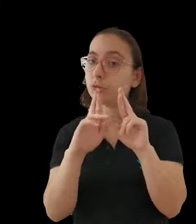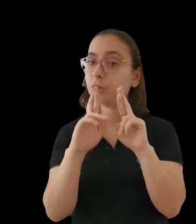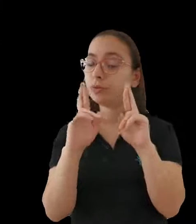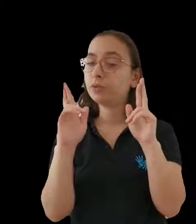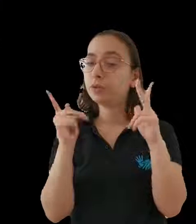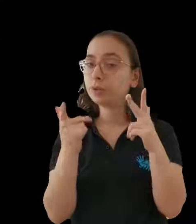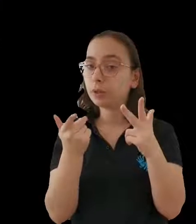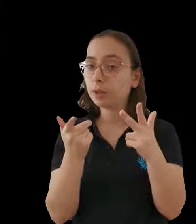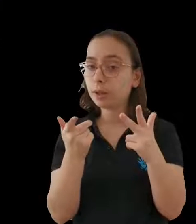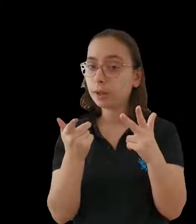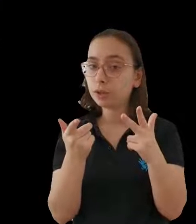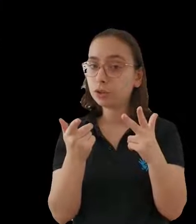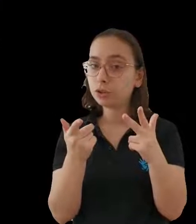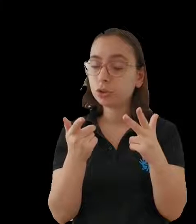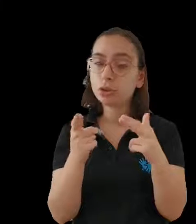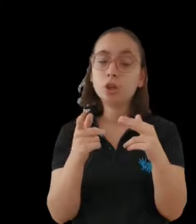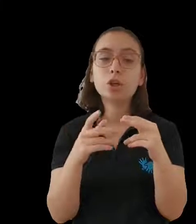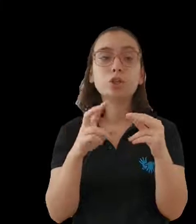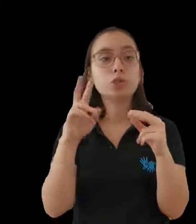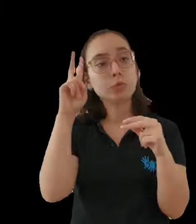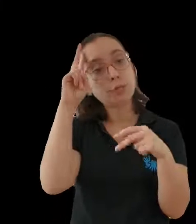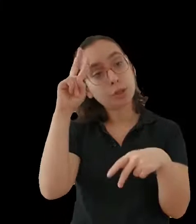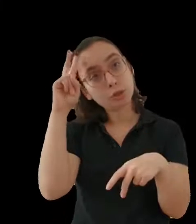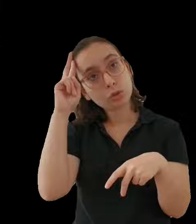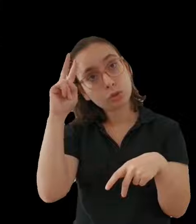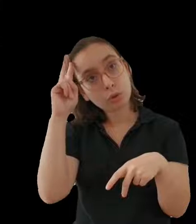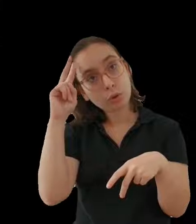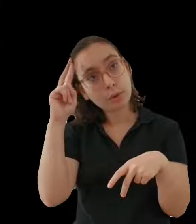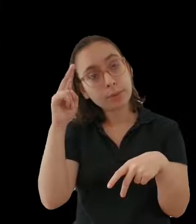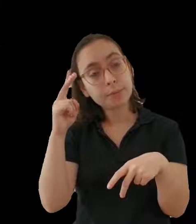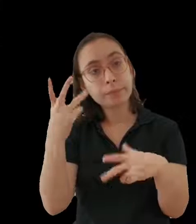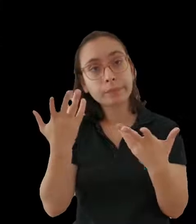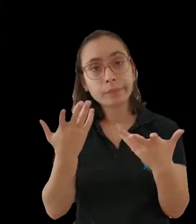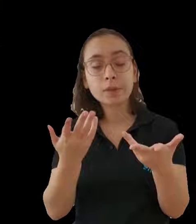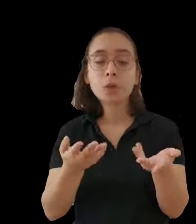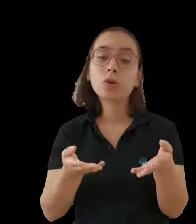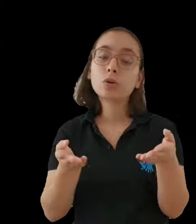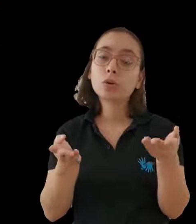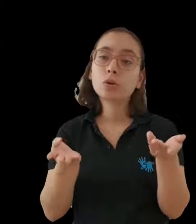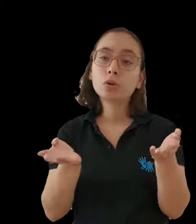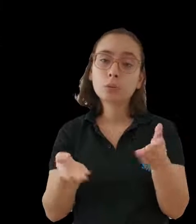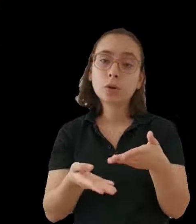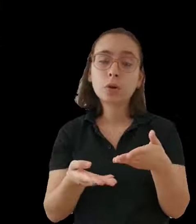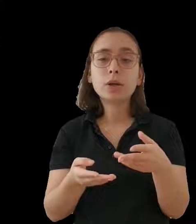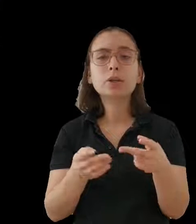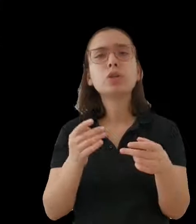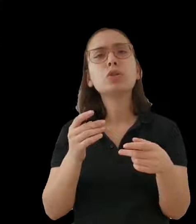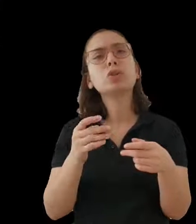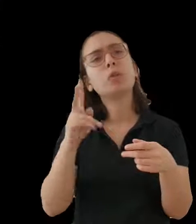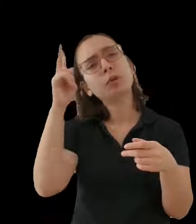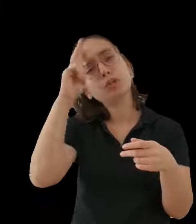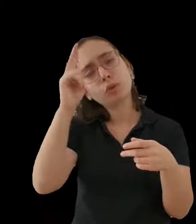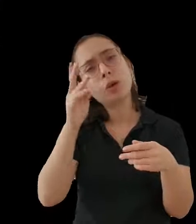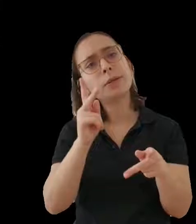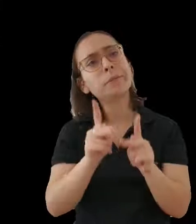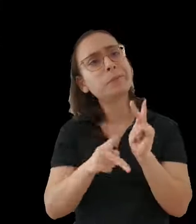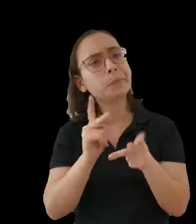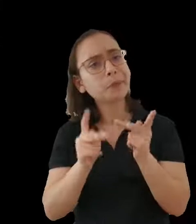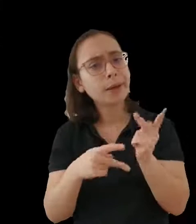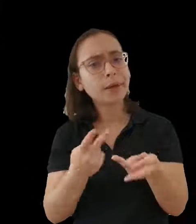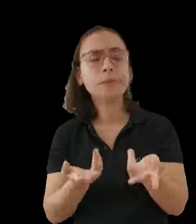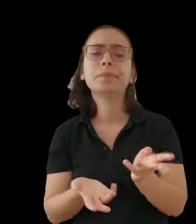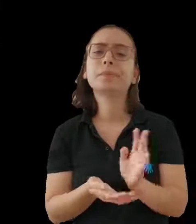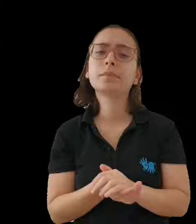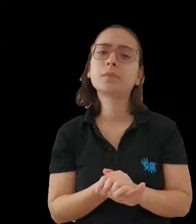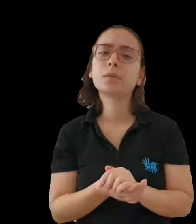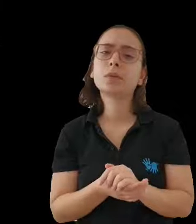Diferente do que eu acabei de fazer agora com vocês, né? Diferente de quando a gente tem um conto popular. Essa história que eu